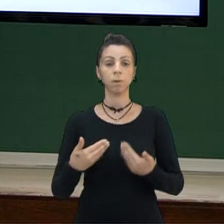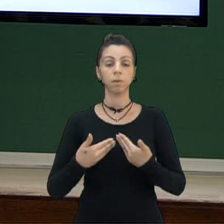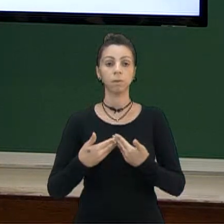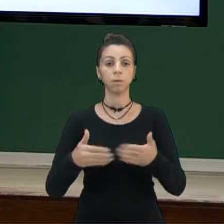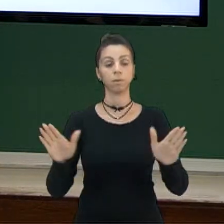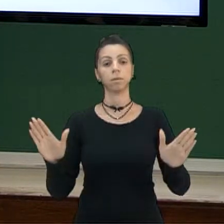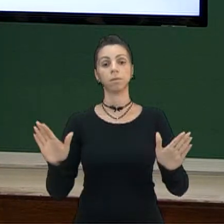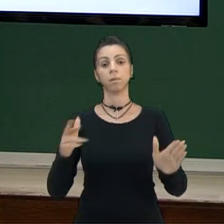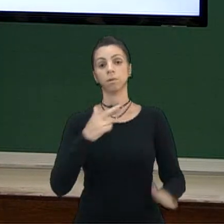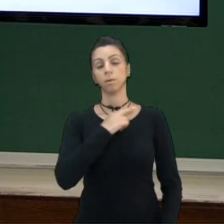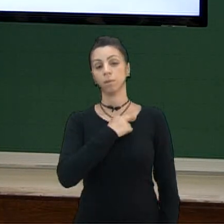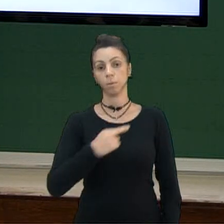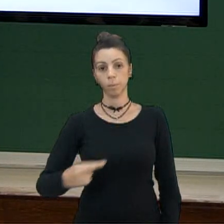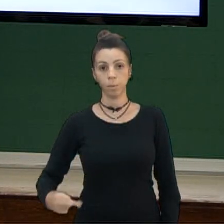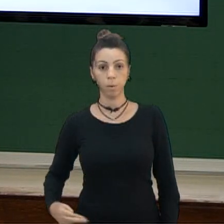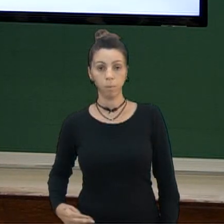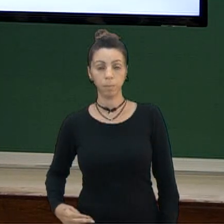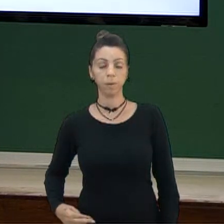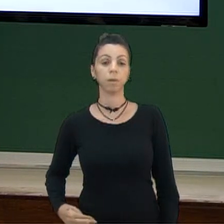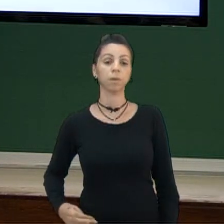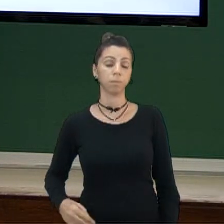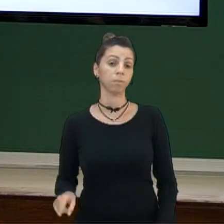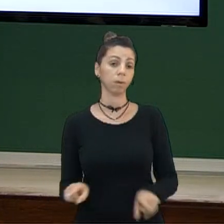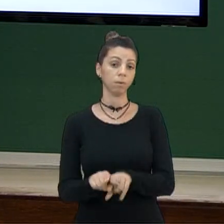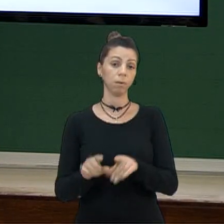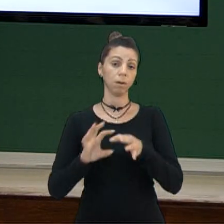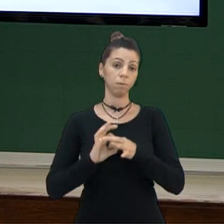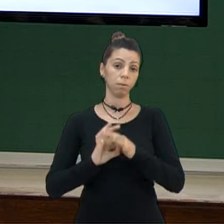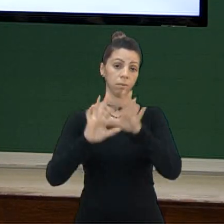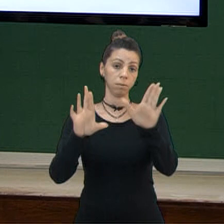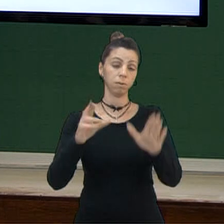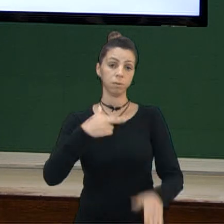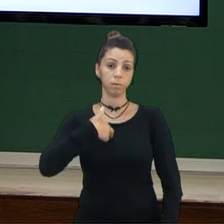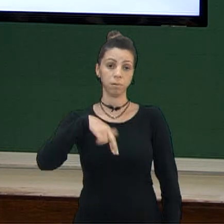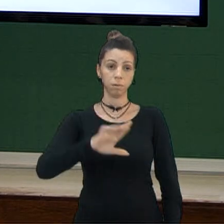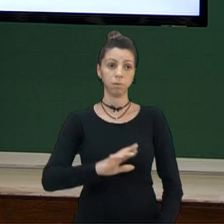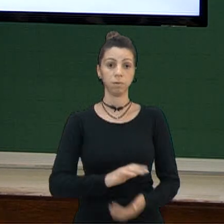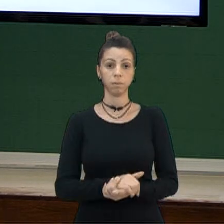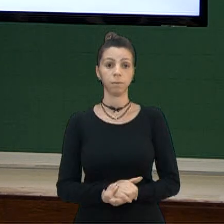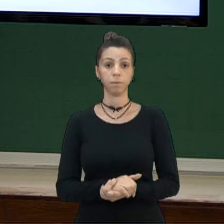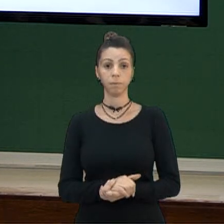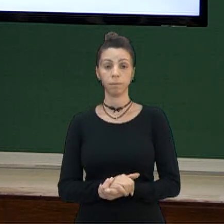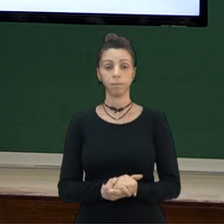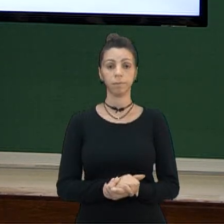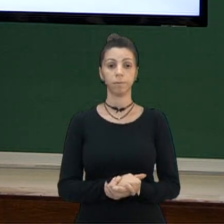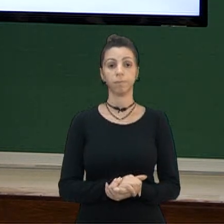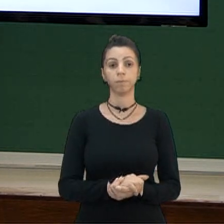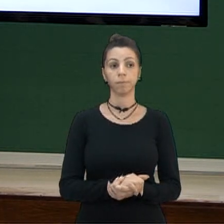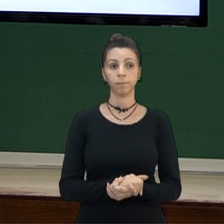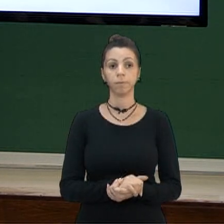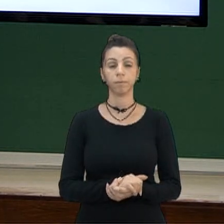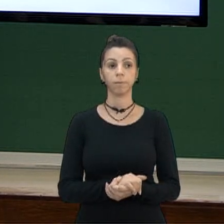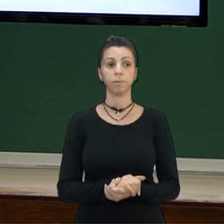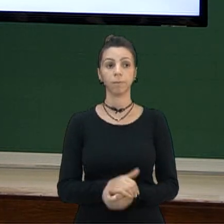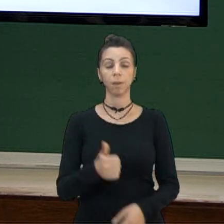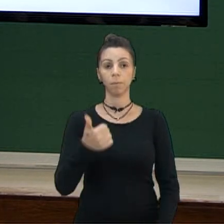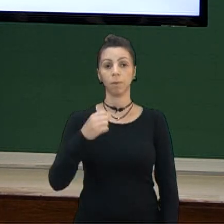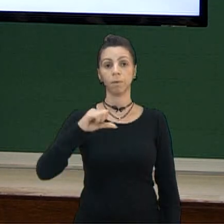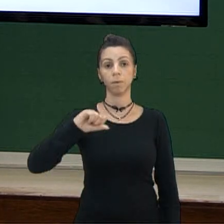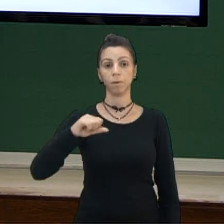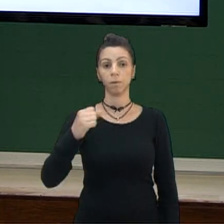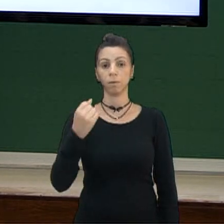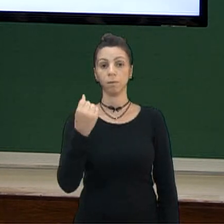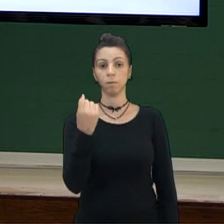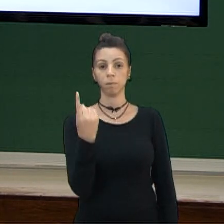liberdade religiosa, porém com uma pequena restrição, né? A Constituição de 1891, ela foi a Constituição